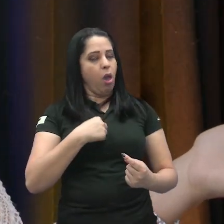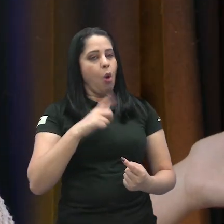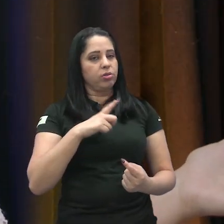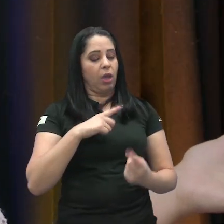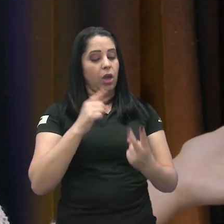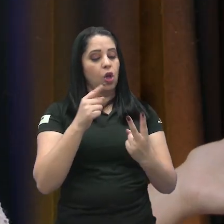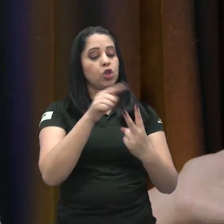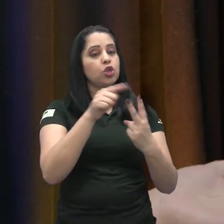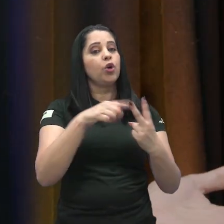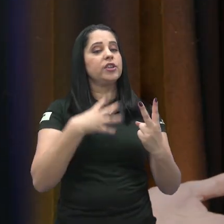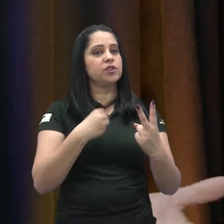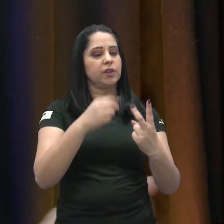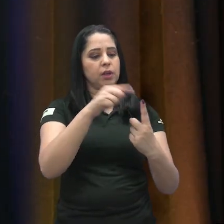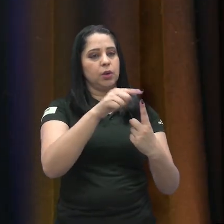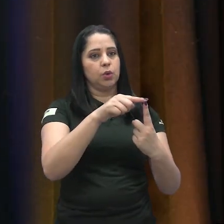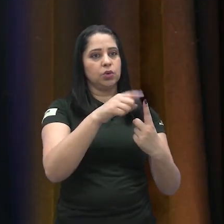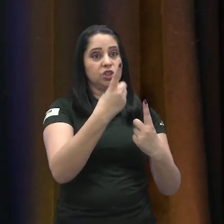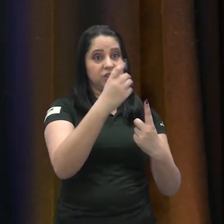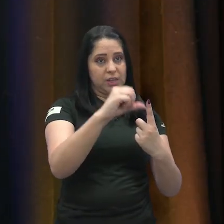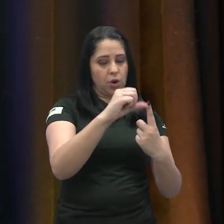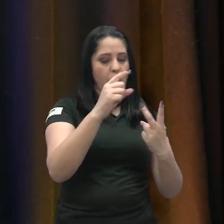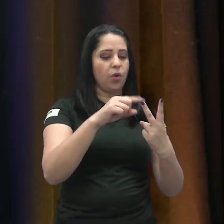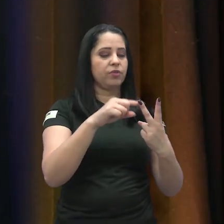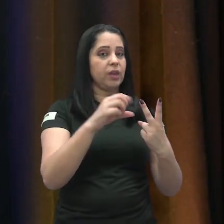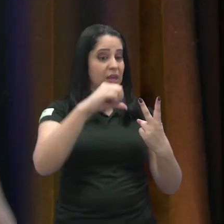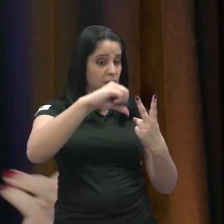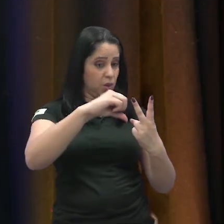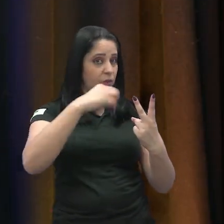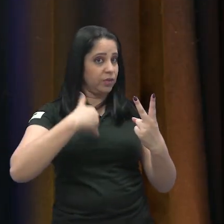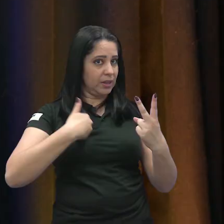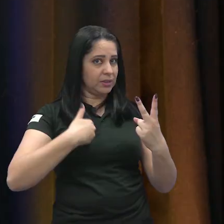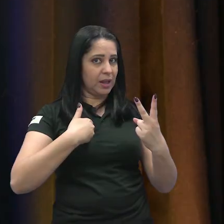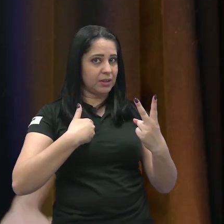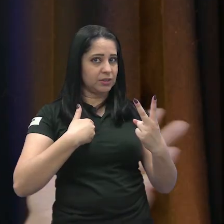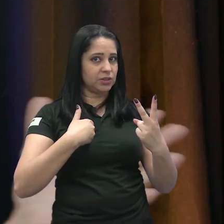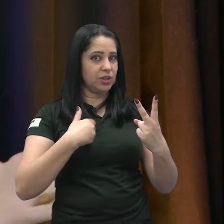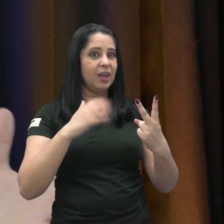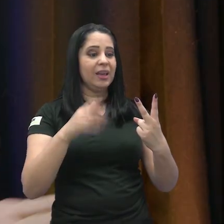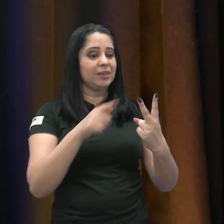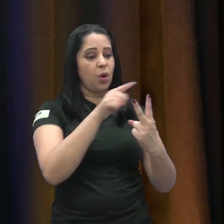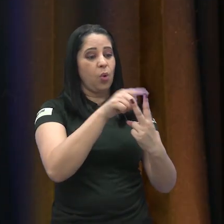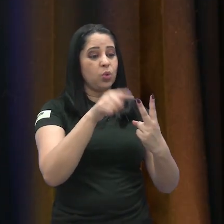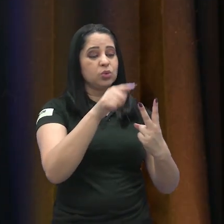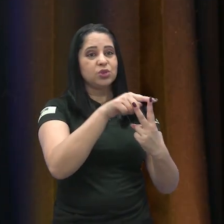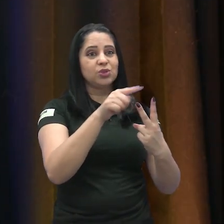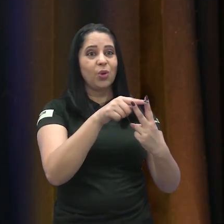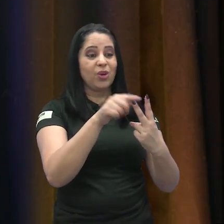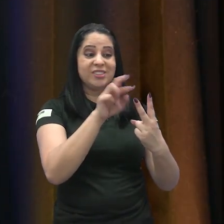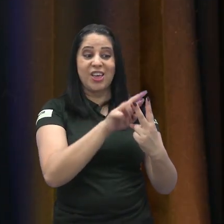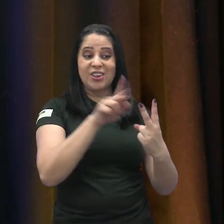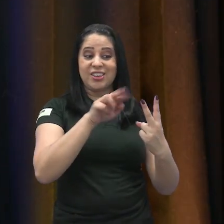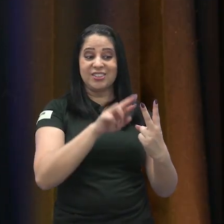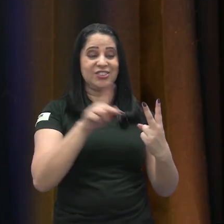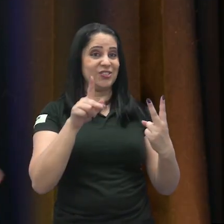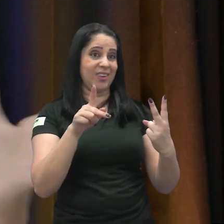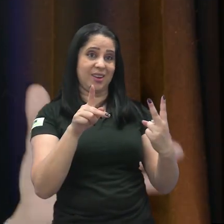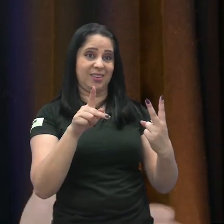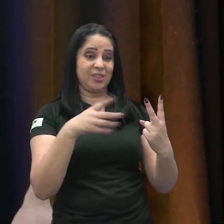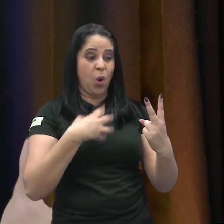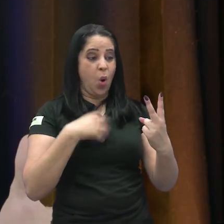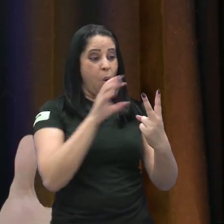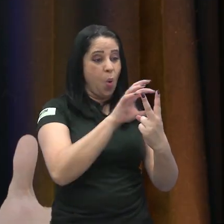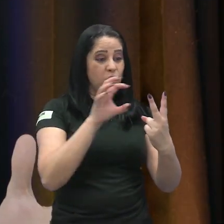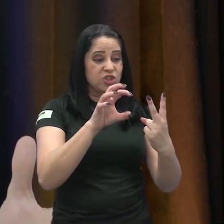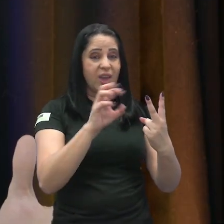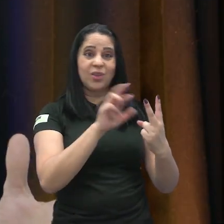brinco, ela é semi-adulta, 19 anos, e um de 9. E até penso em ter mais. Então, são fases muito diferentes e crianças